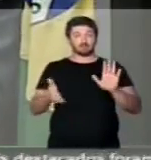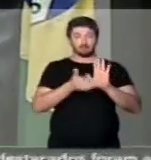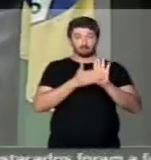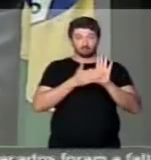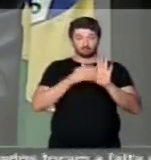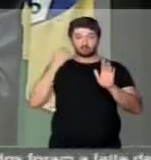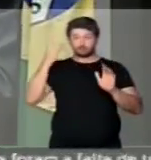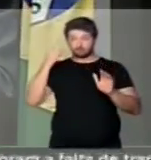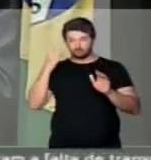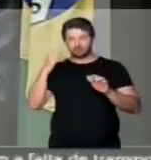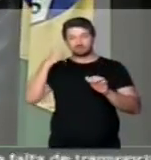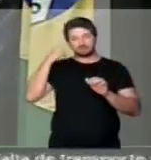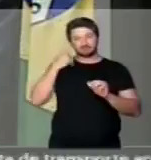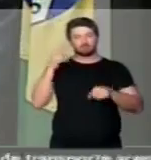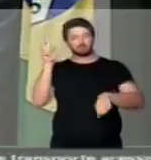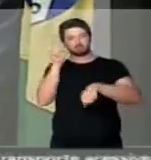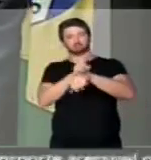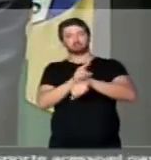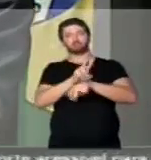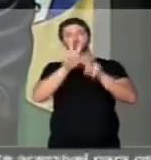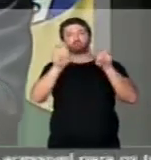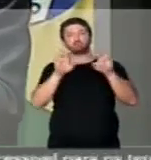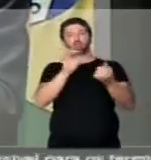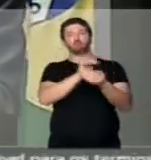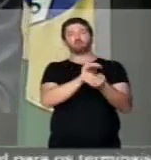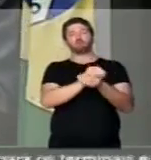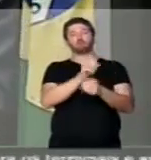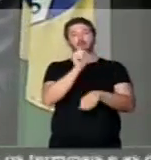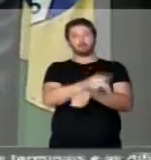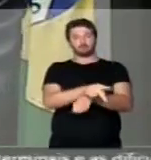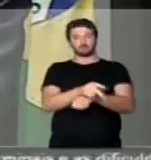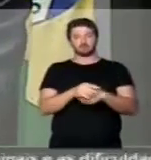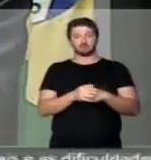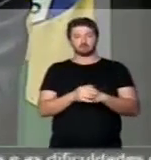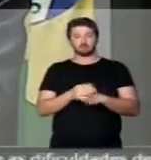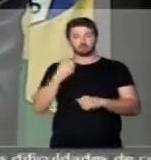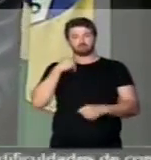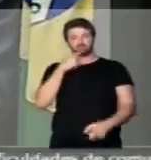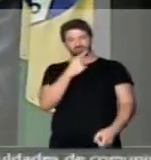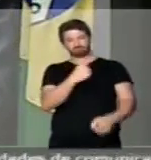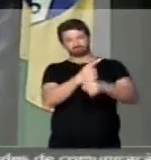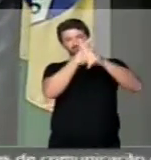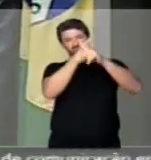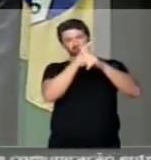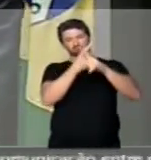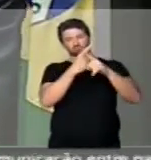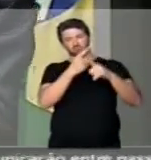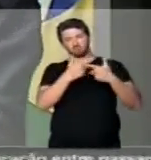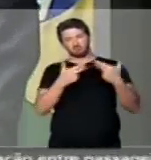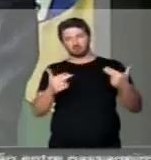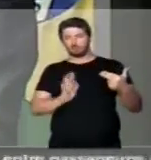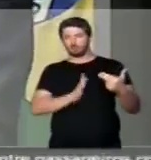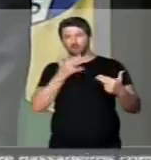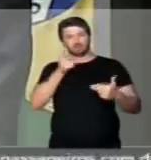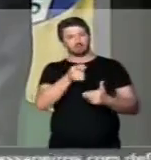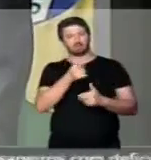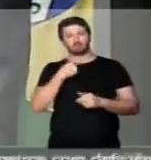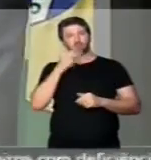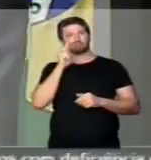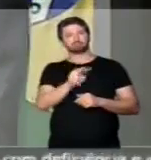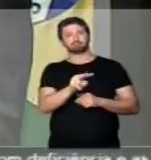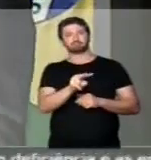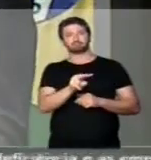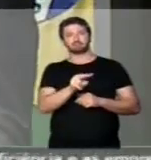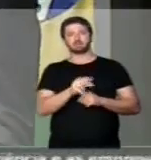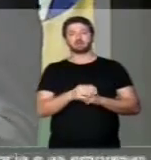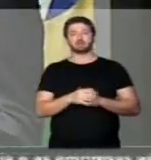aumentar a fiscalização sobre os fundos de pensão, deparei-me com uma situação também dramática